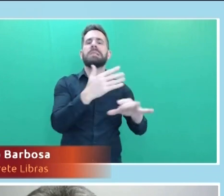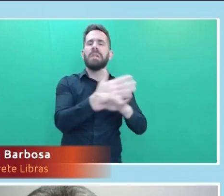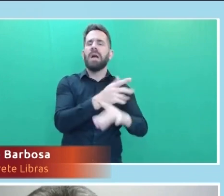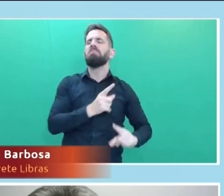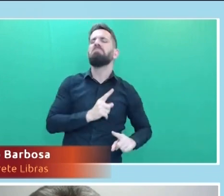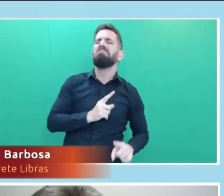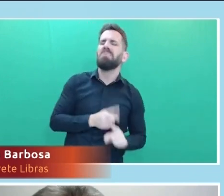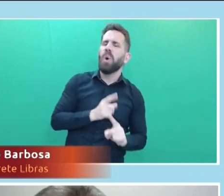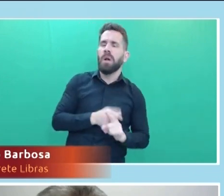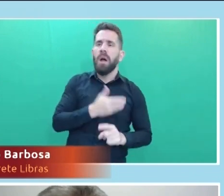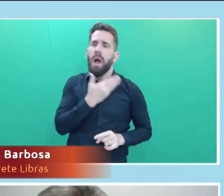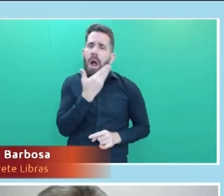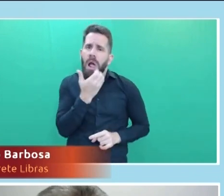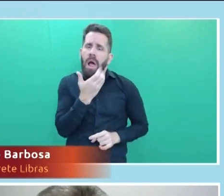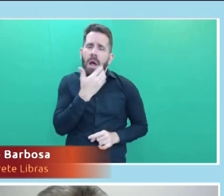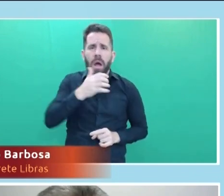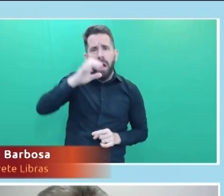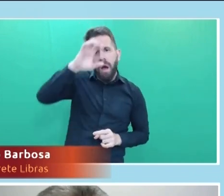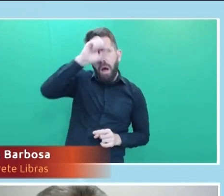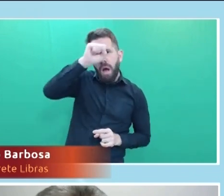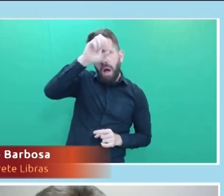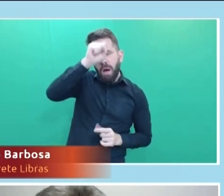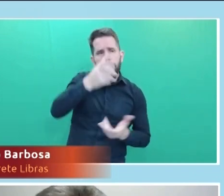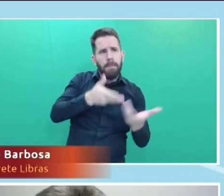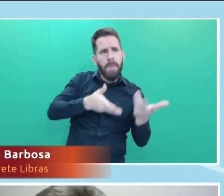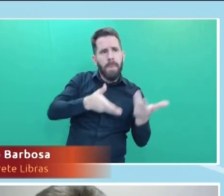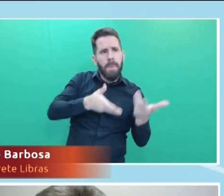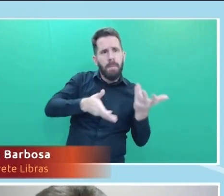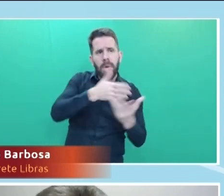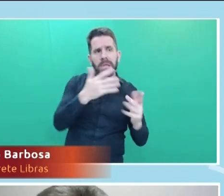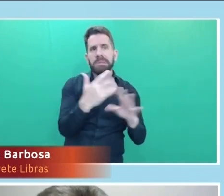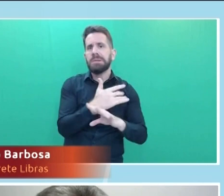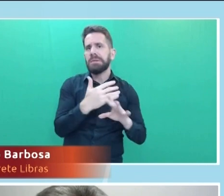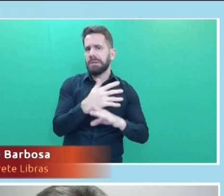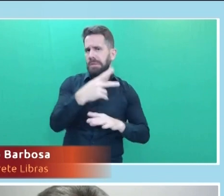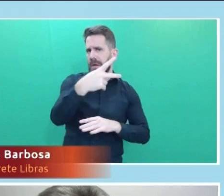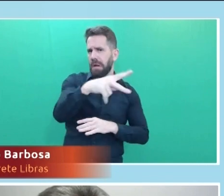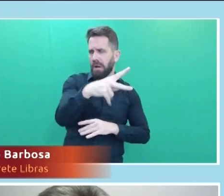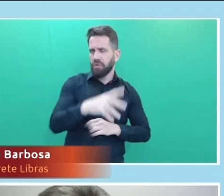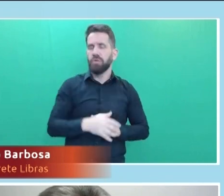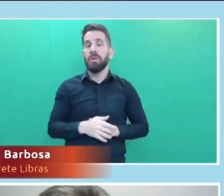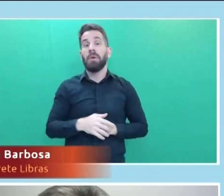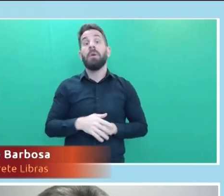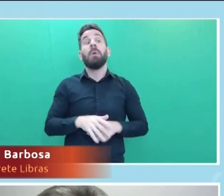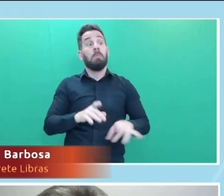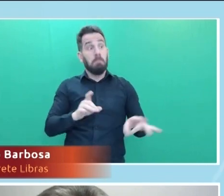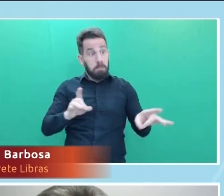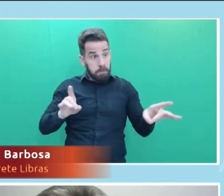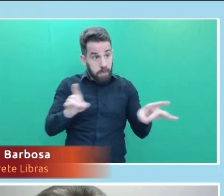em busca de escolaridade e para retornar